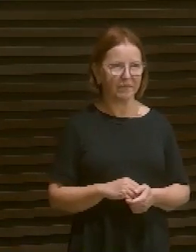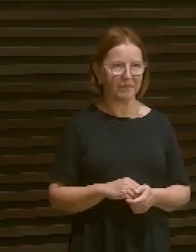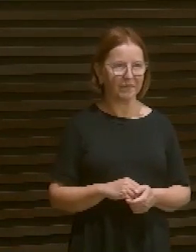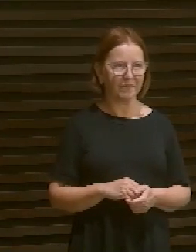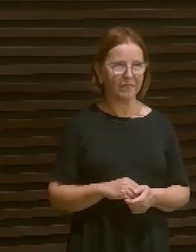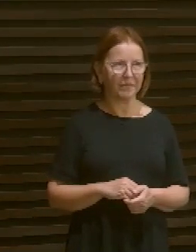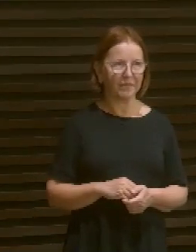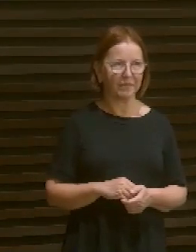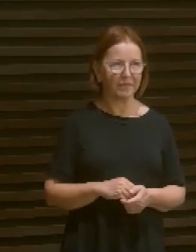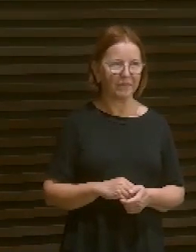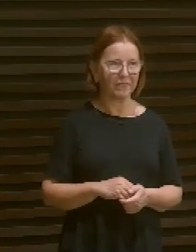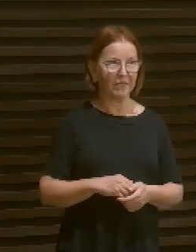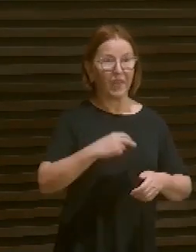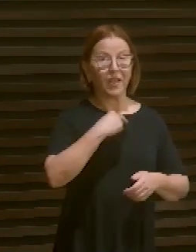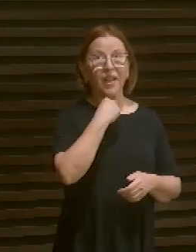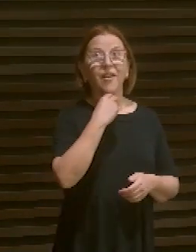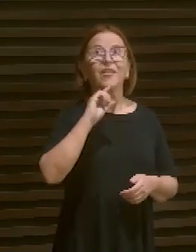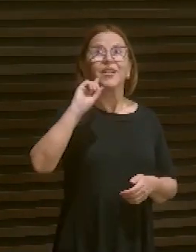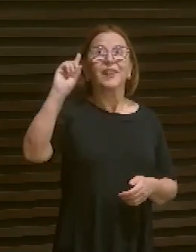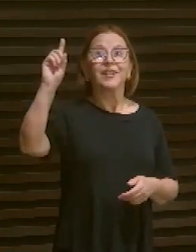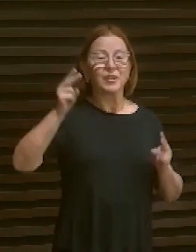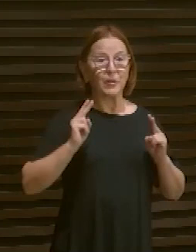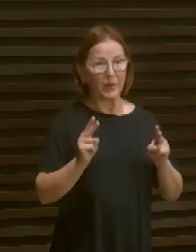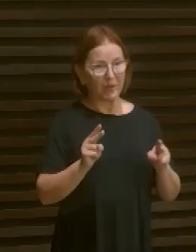A voz de Deus está soando